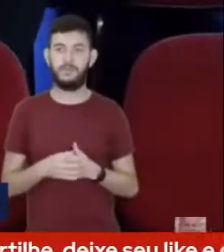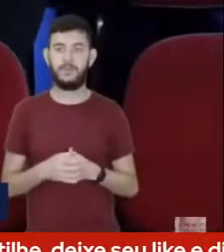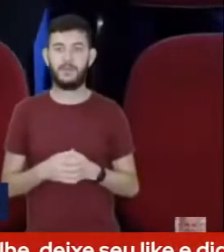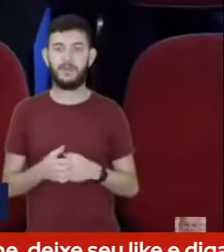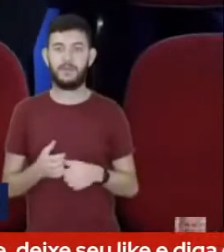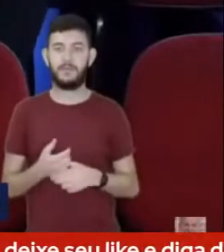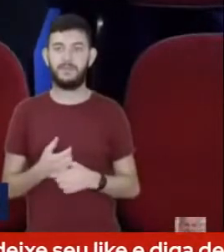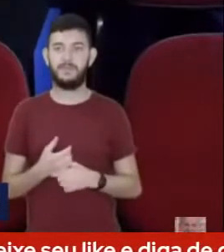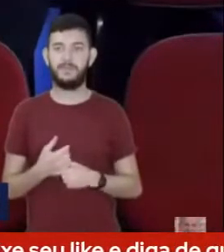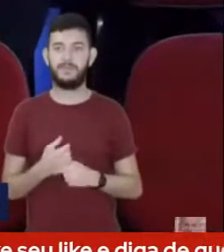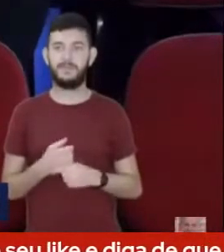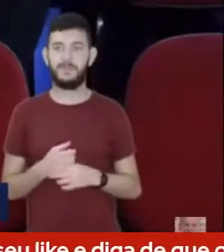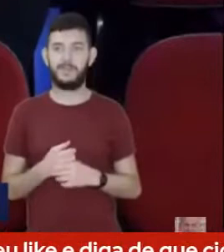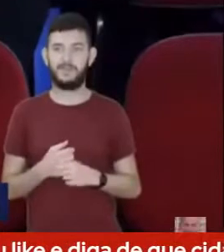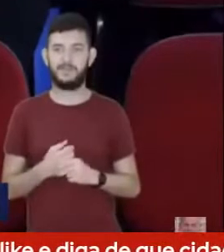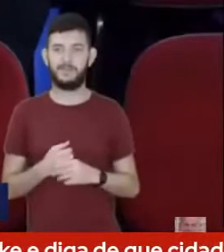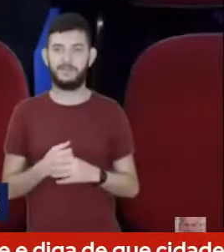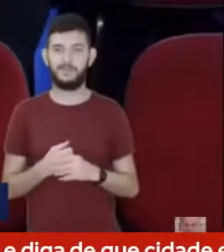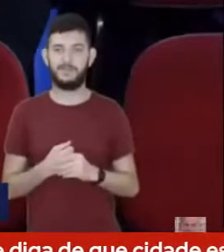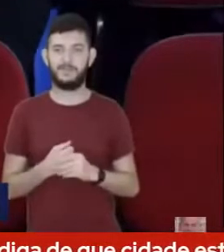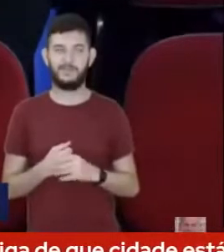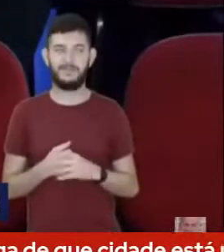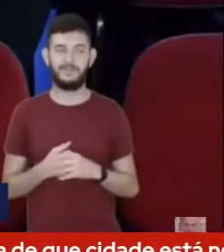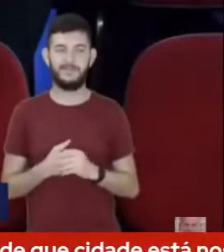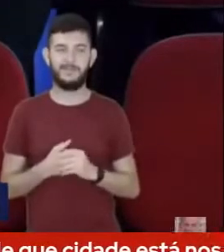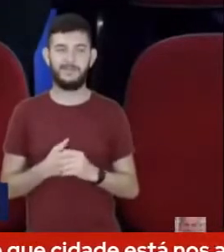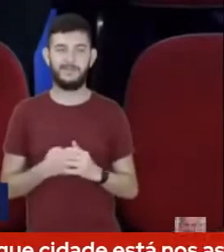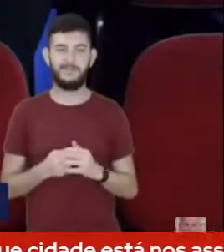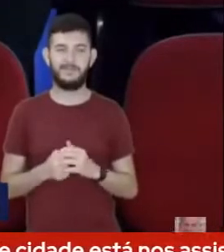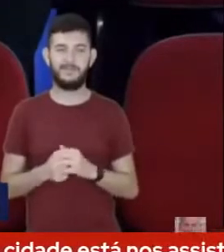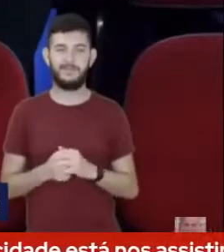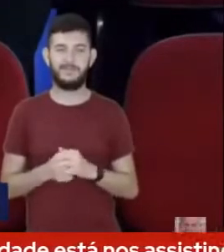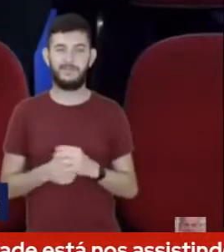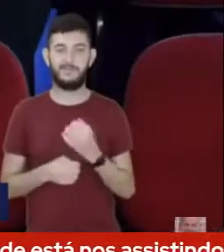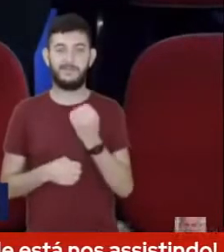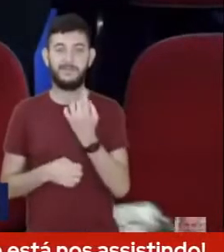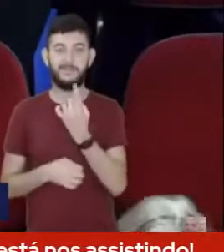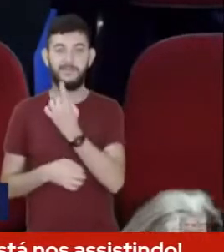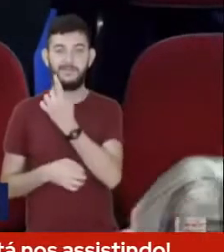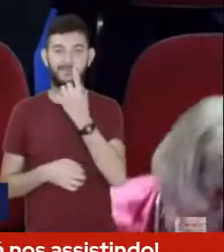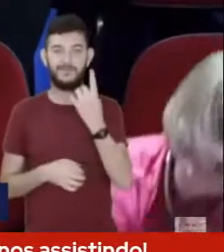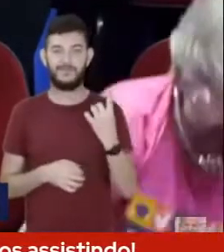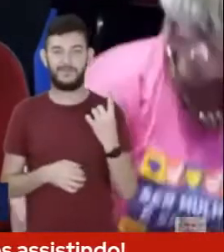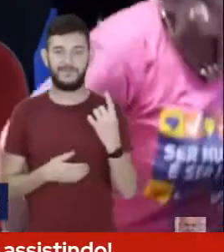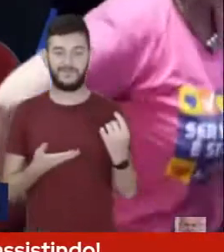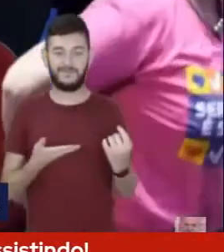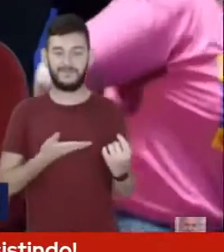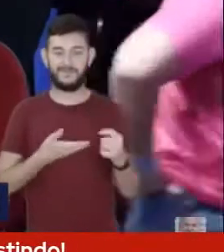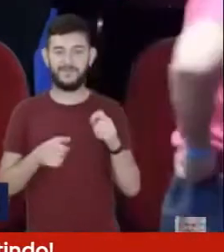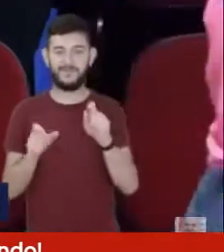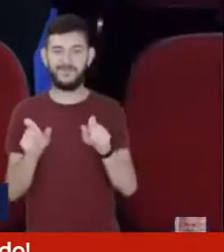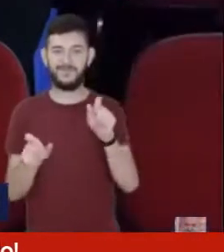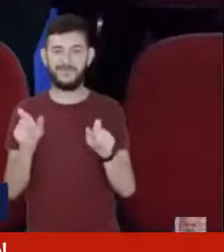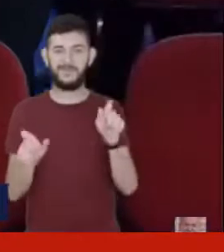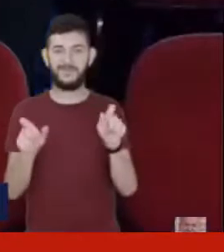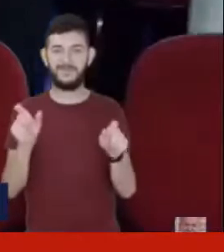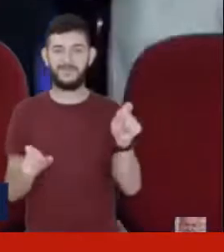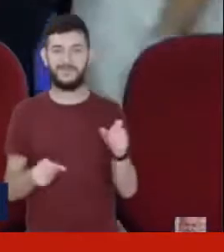Bom dia, companheiras, bom dia, companheiros, bom dia, presidente Lula.